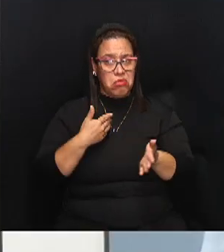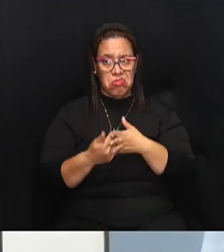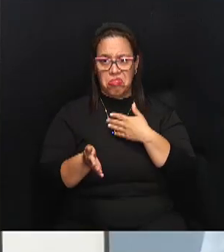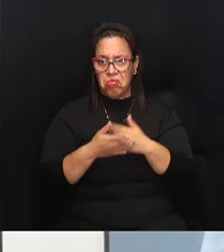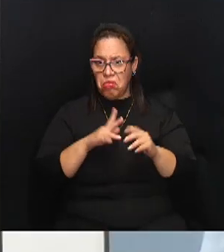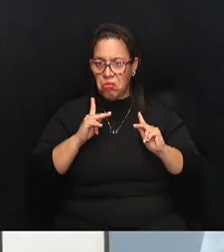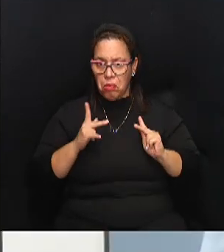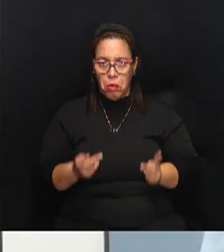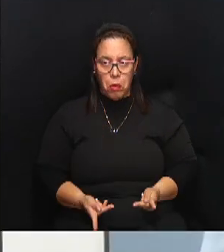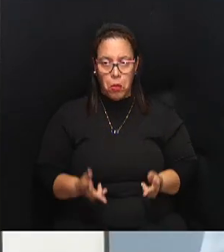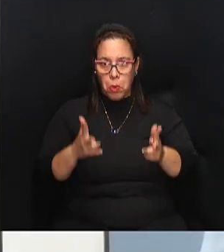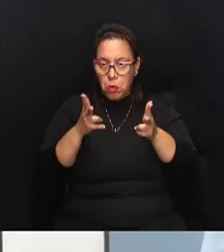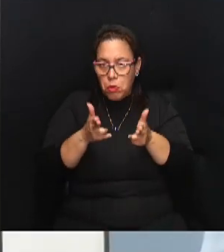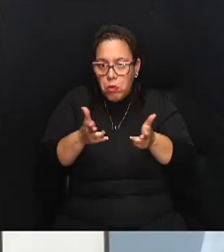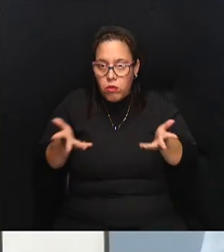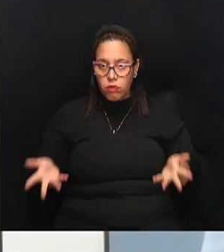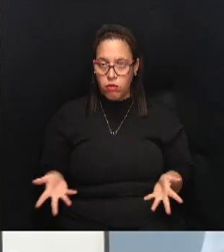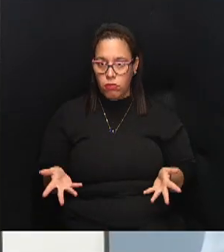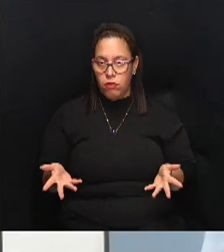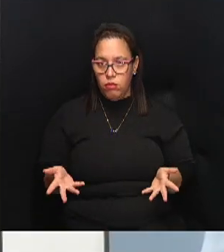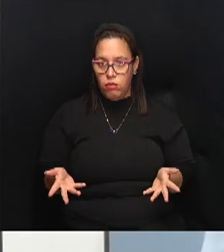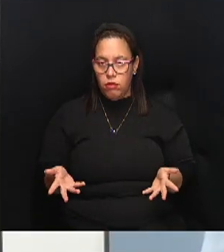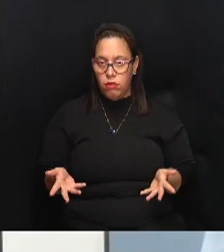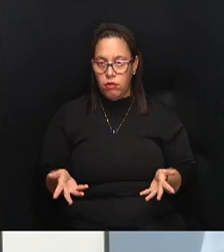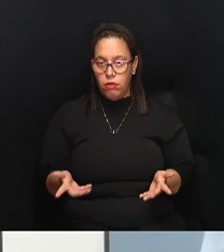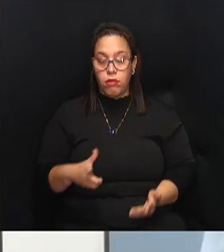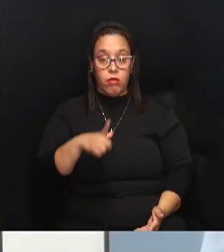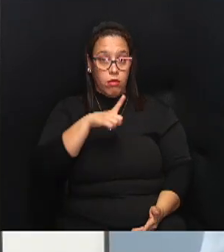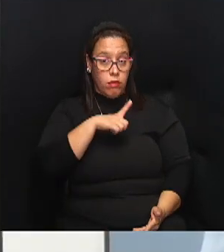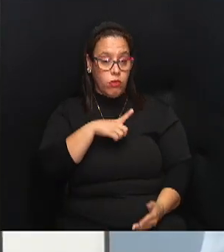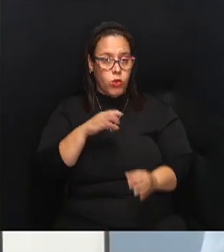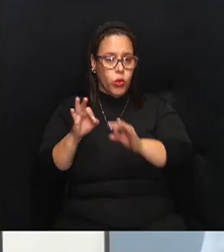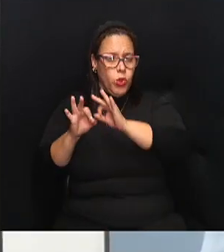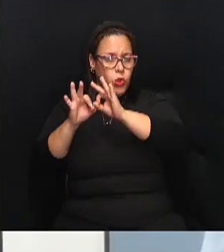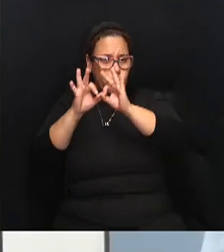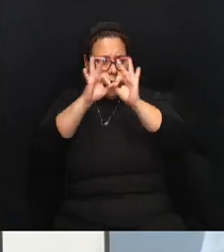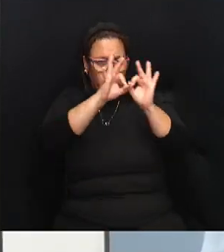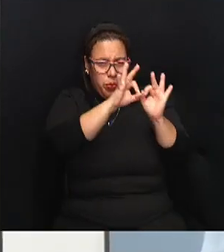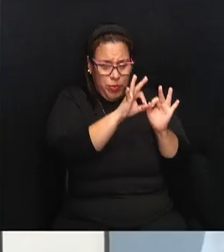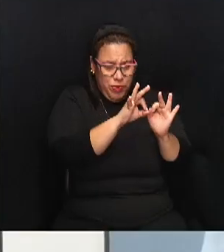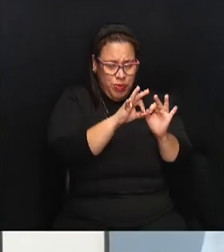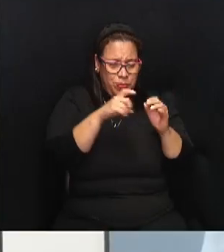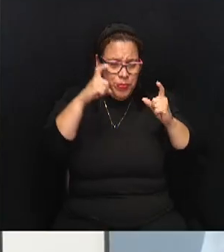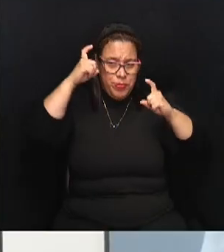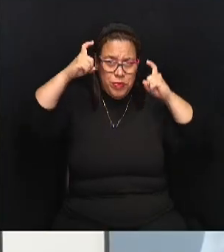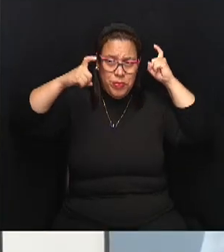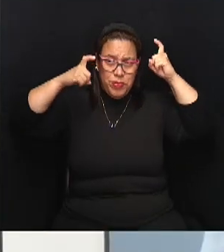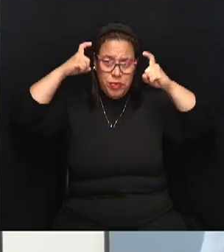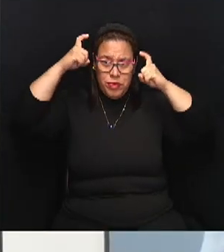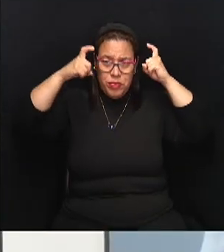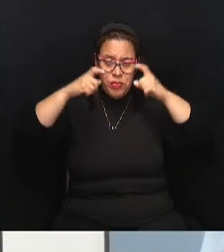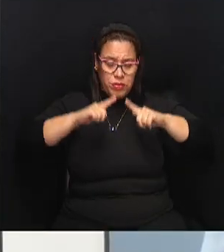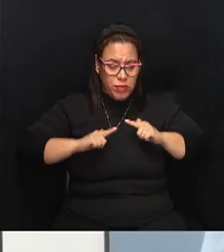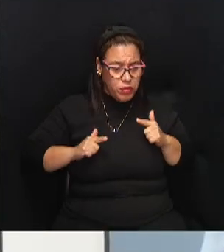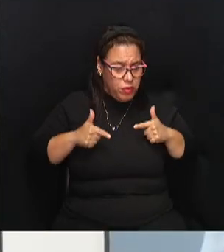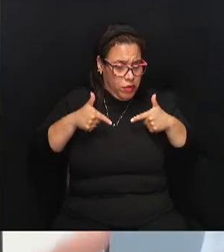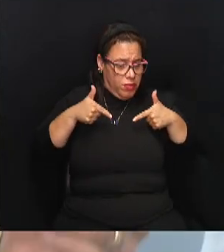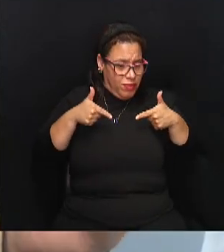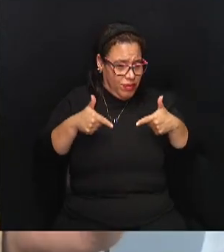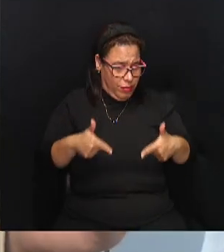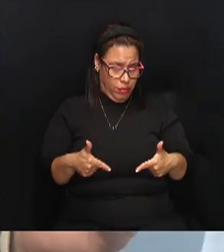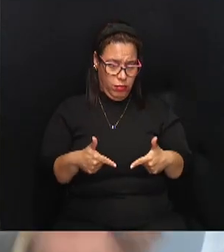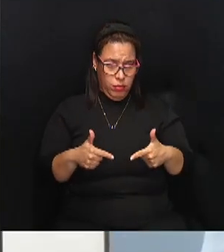humano, né? Então, assim, tem que ter esse acompanhamento, é uma preocupação. A luta de classe